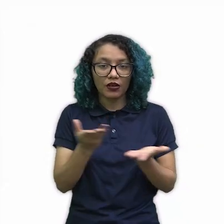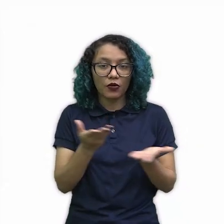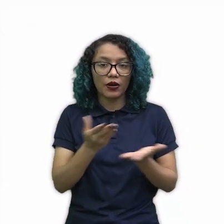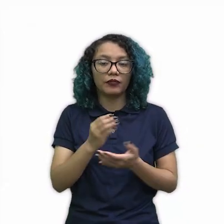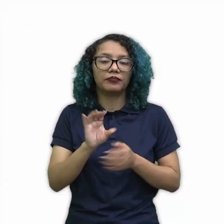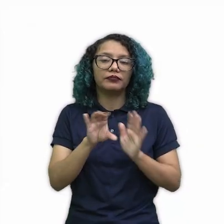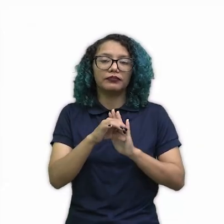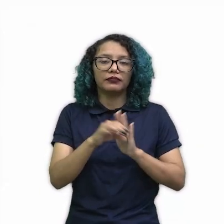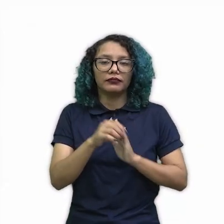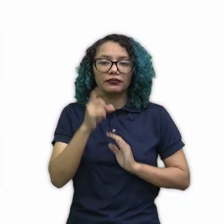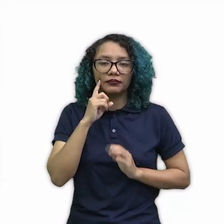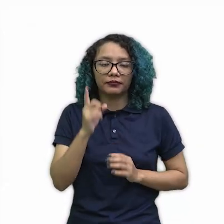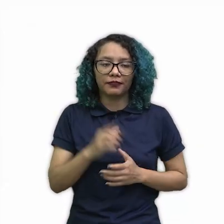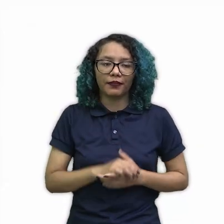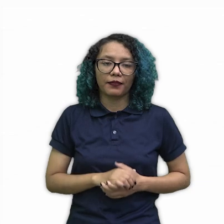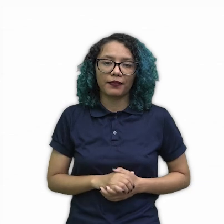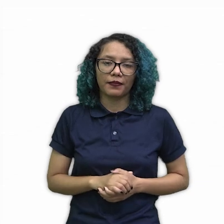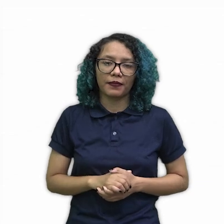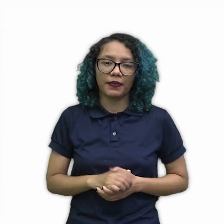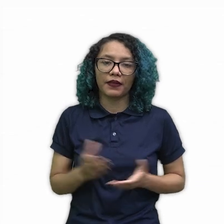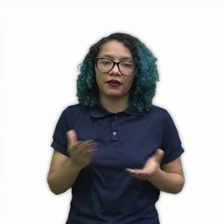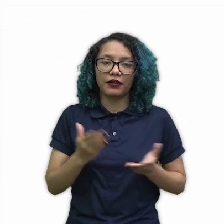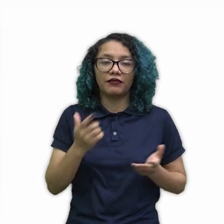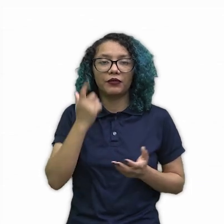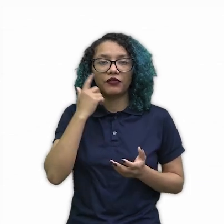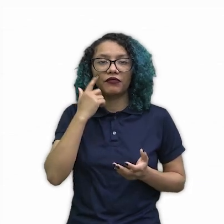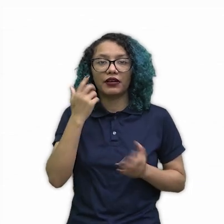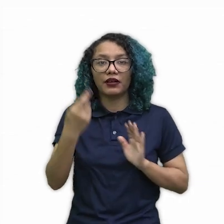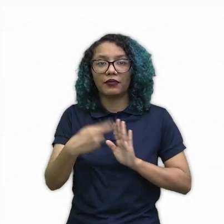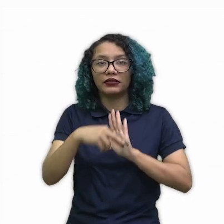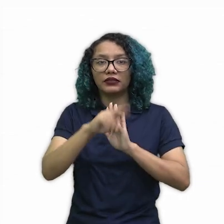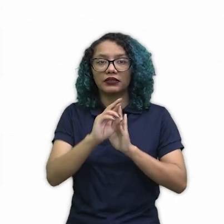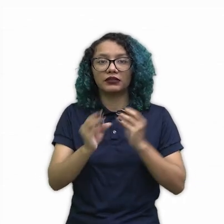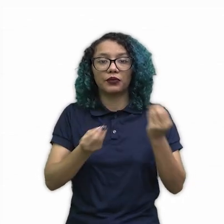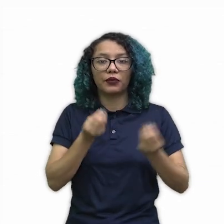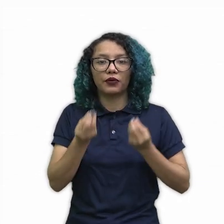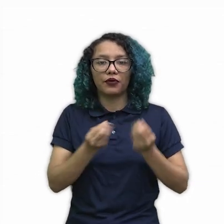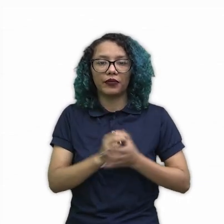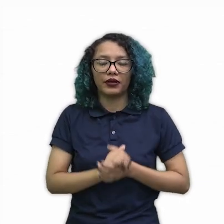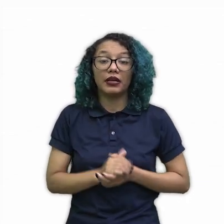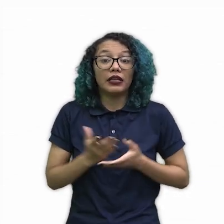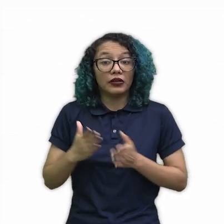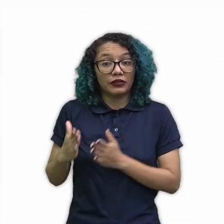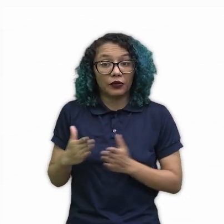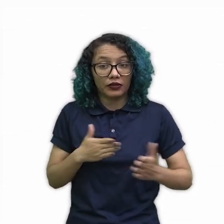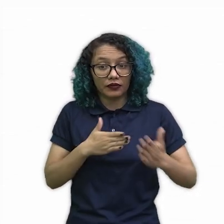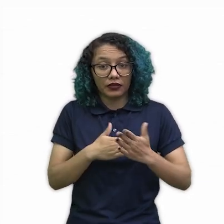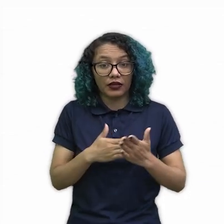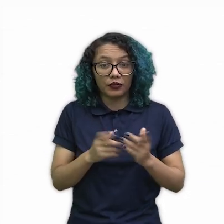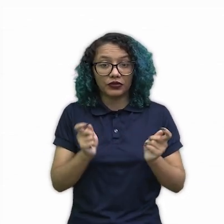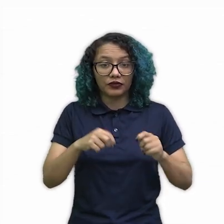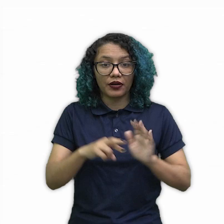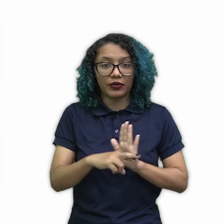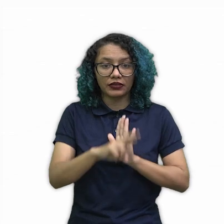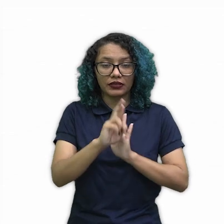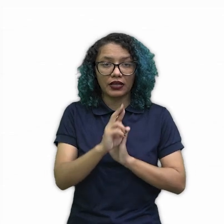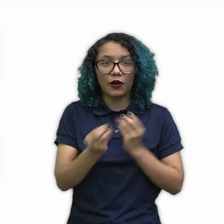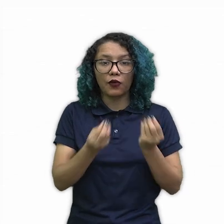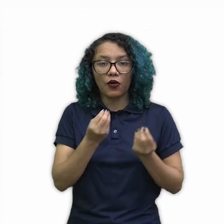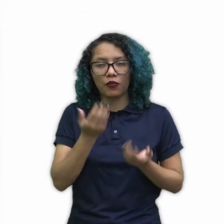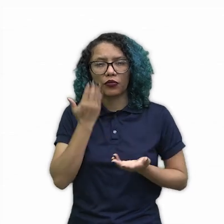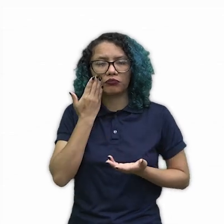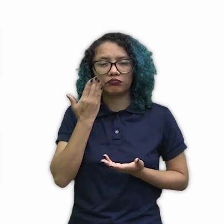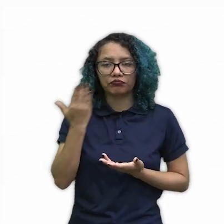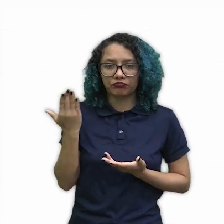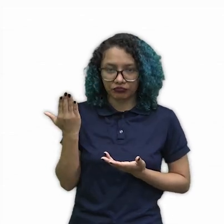na próxima cartela, como que a gente representa esses termos. Uma sequência finita pode ser representada de forma geral